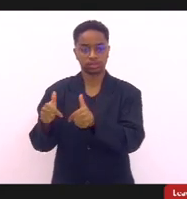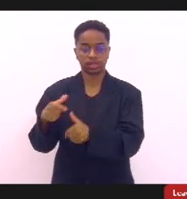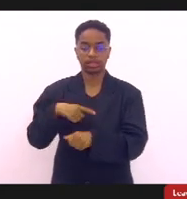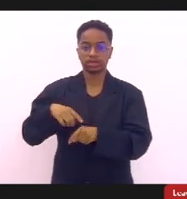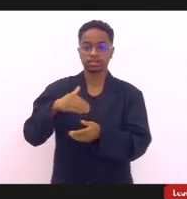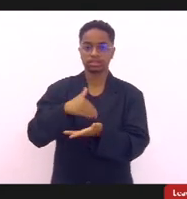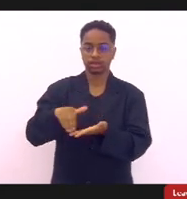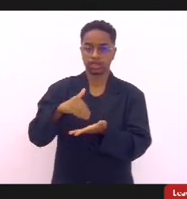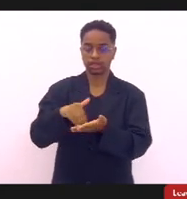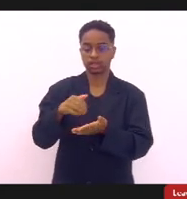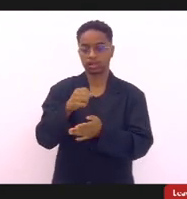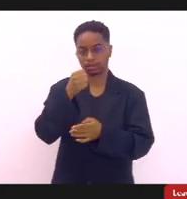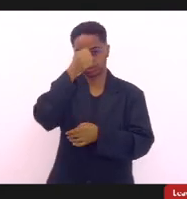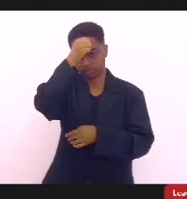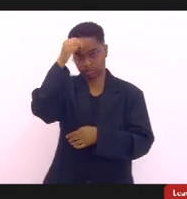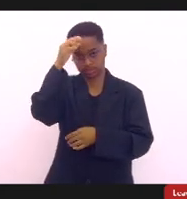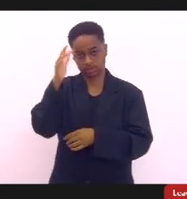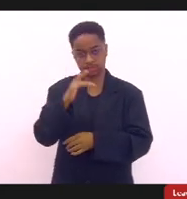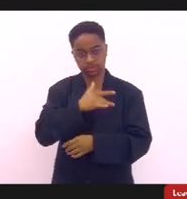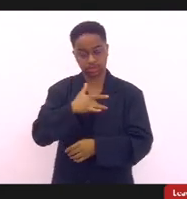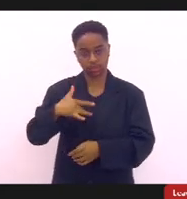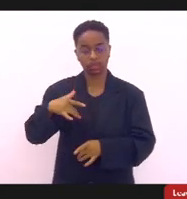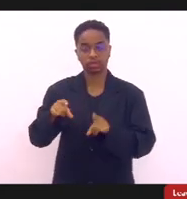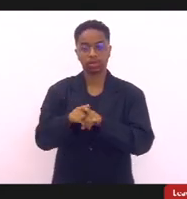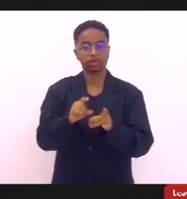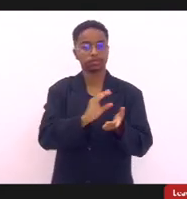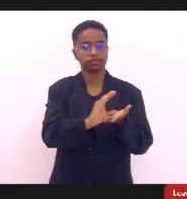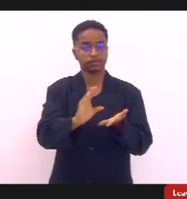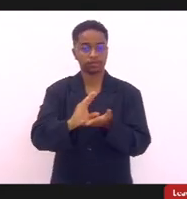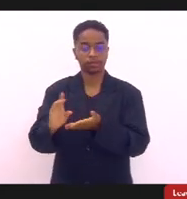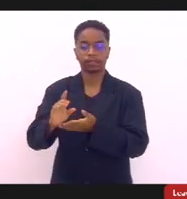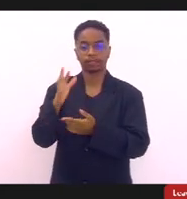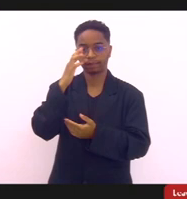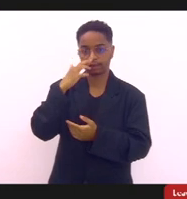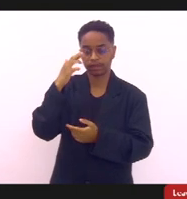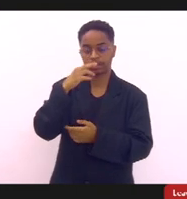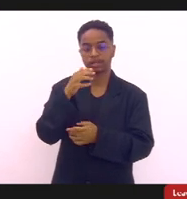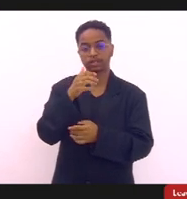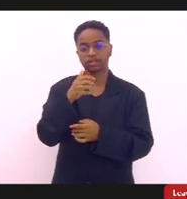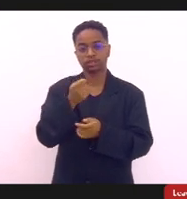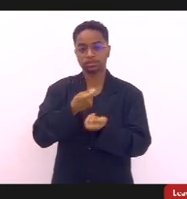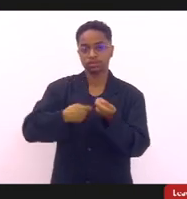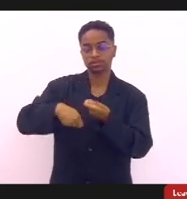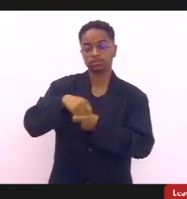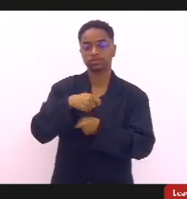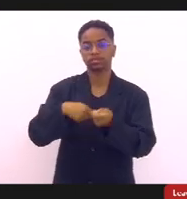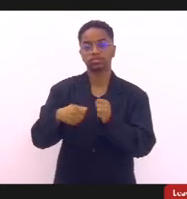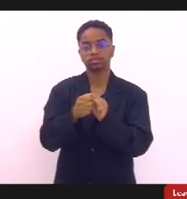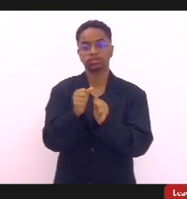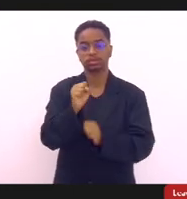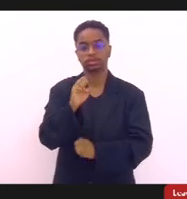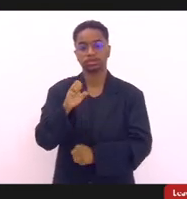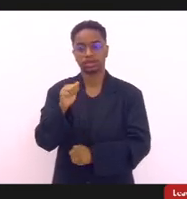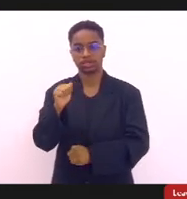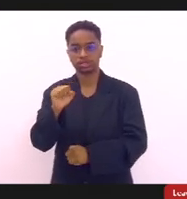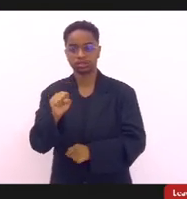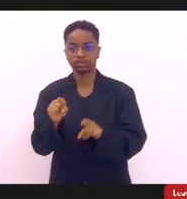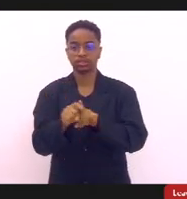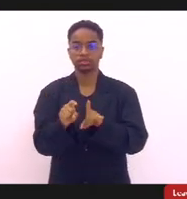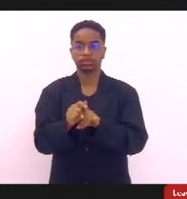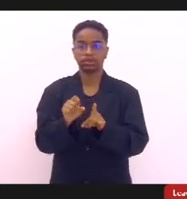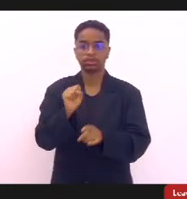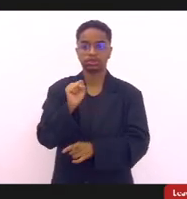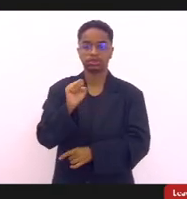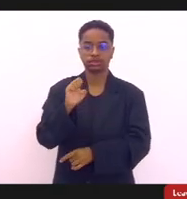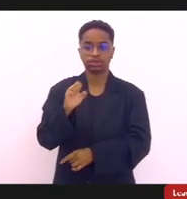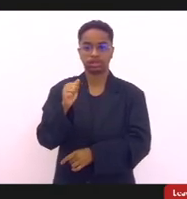saúde, financiamento, monitoramento e articulação intersetorial pela SES e o acolhimento no território pela SEAP. O desafio é